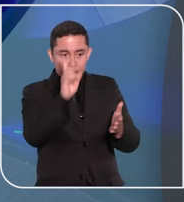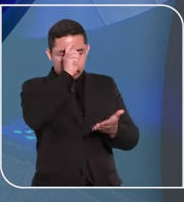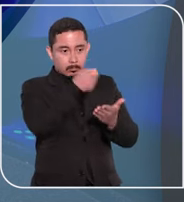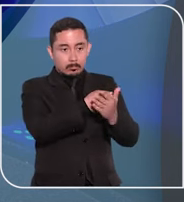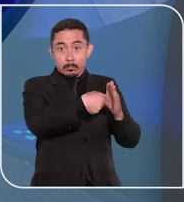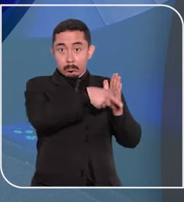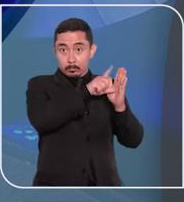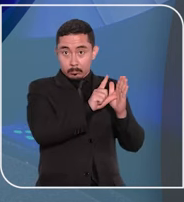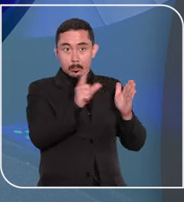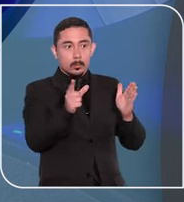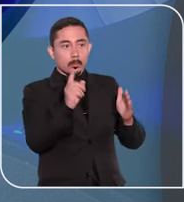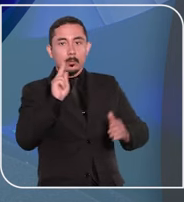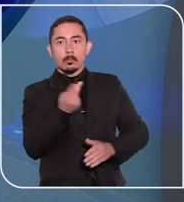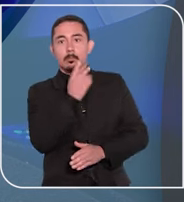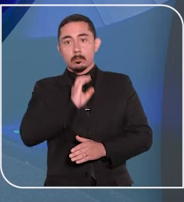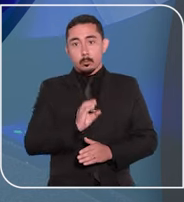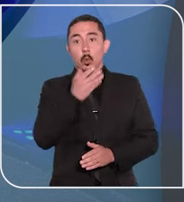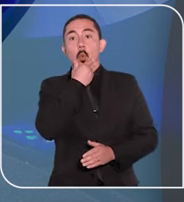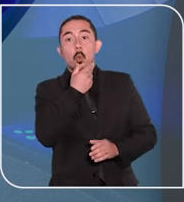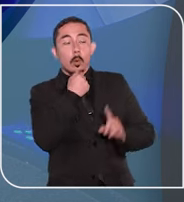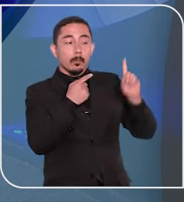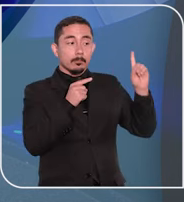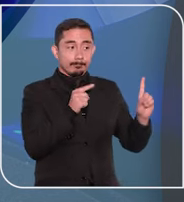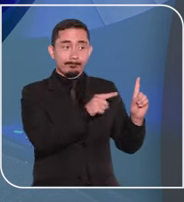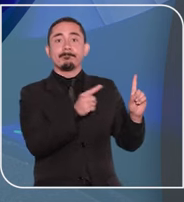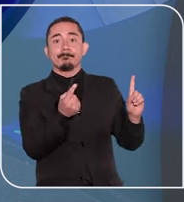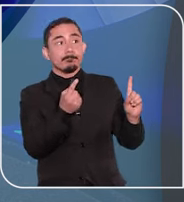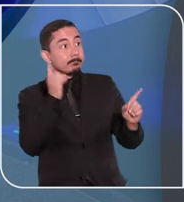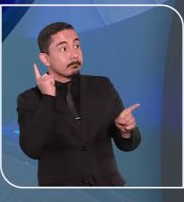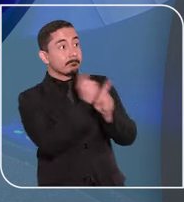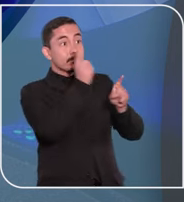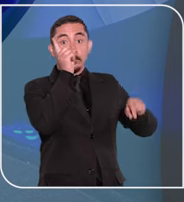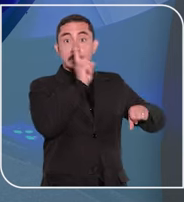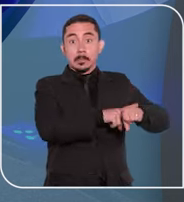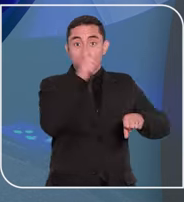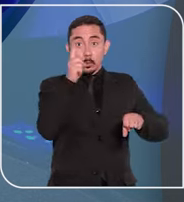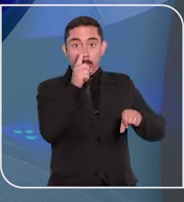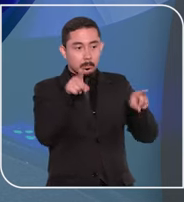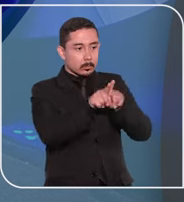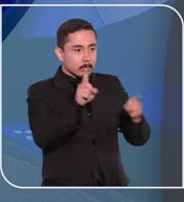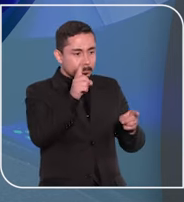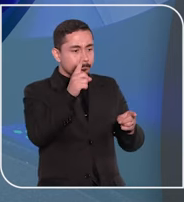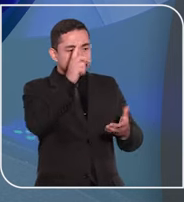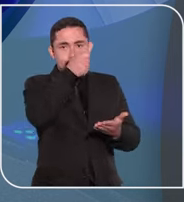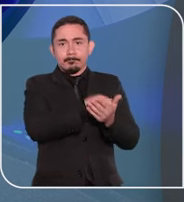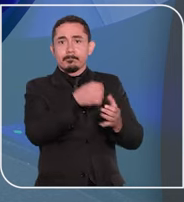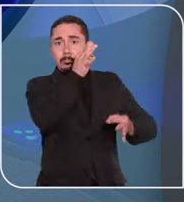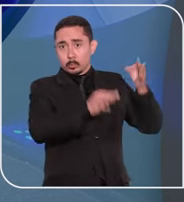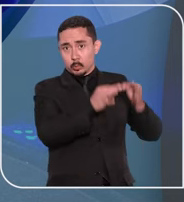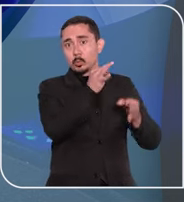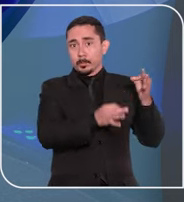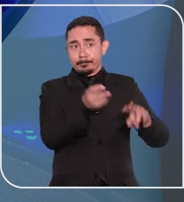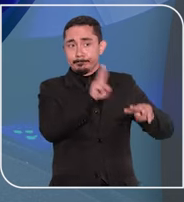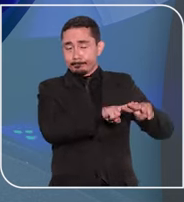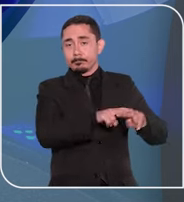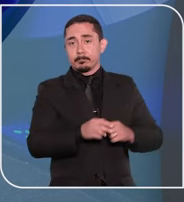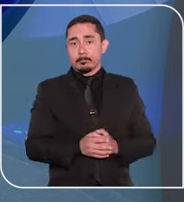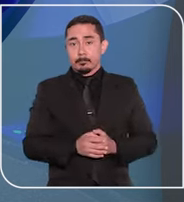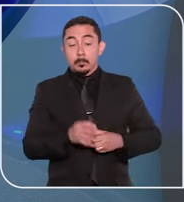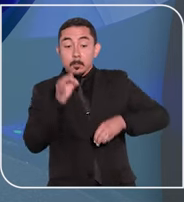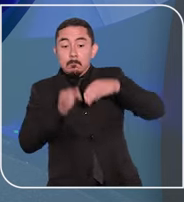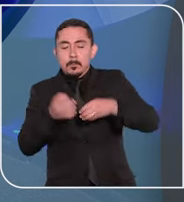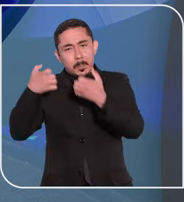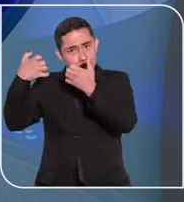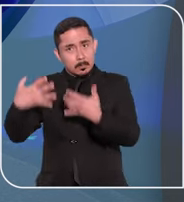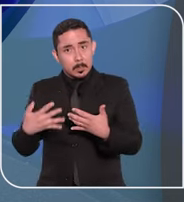em habeas corpus para um homem que teve a prisão em flagrante convertida em preventiva de ofício por um juiz. Segundo o